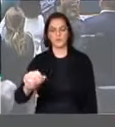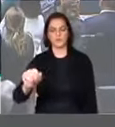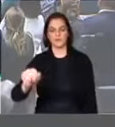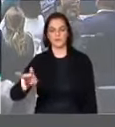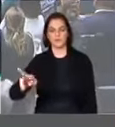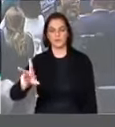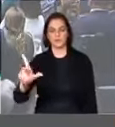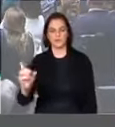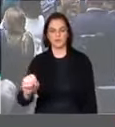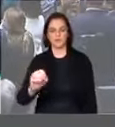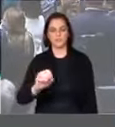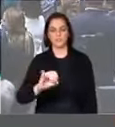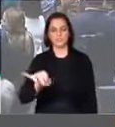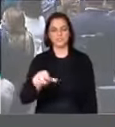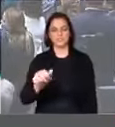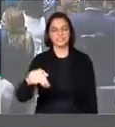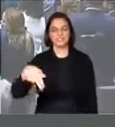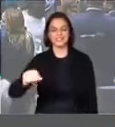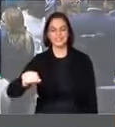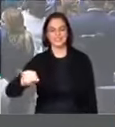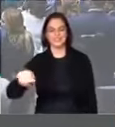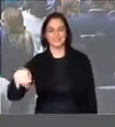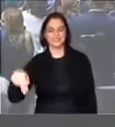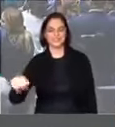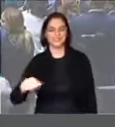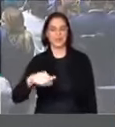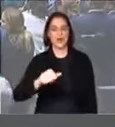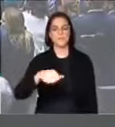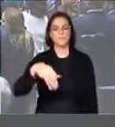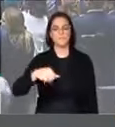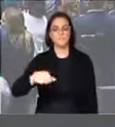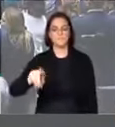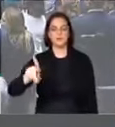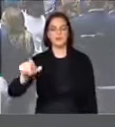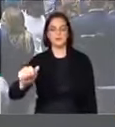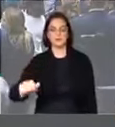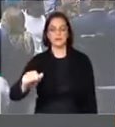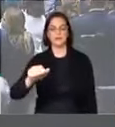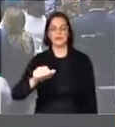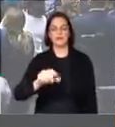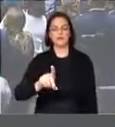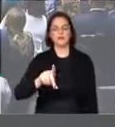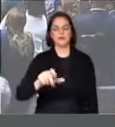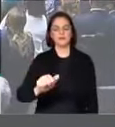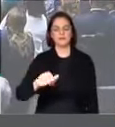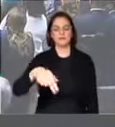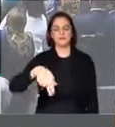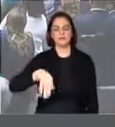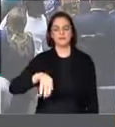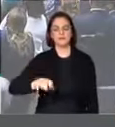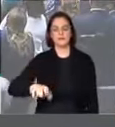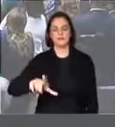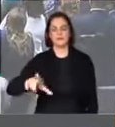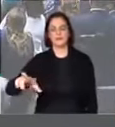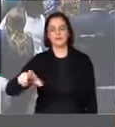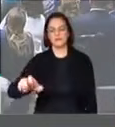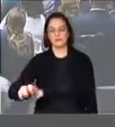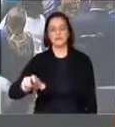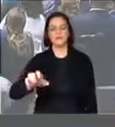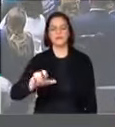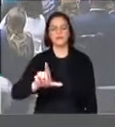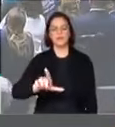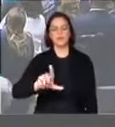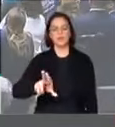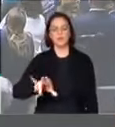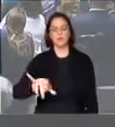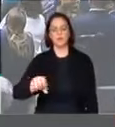Carvalho Bernardes, Janaína Oliveira, Amanda Anderson de Souza, Daniele Brígida